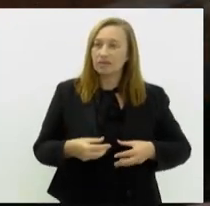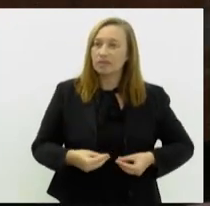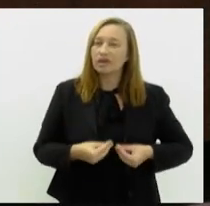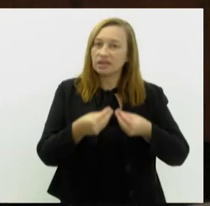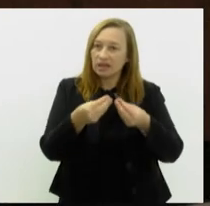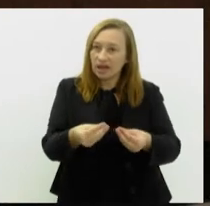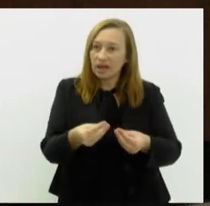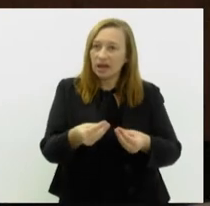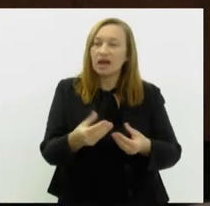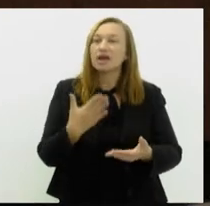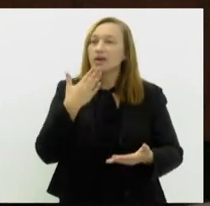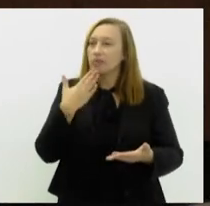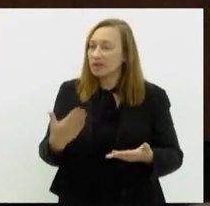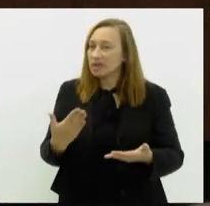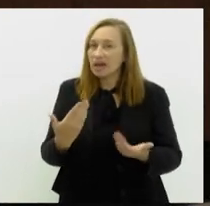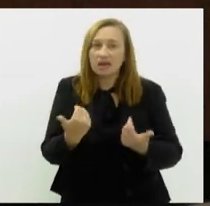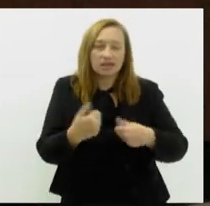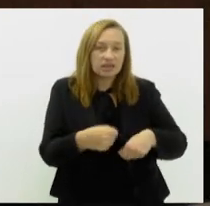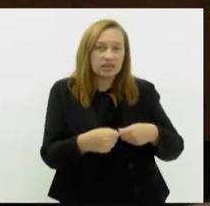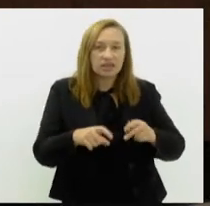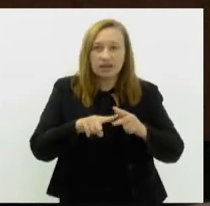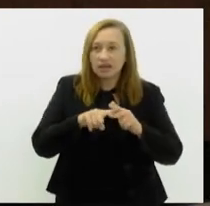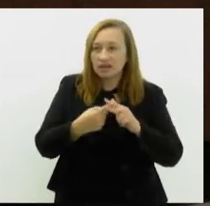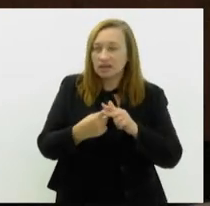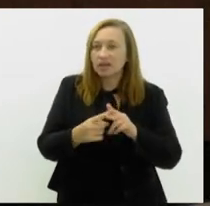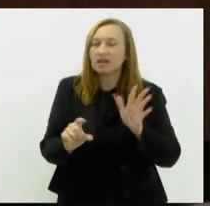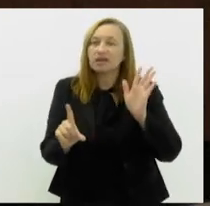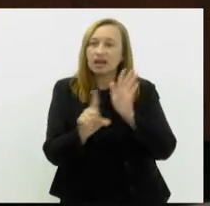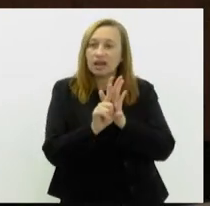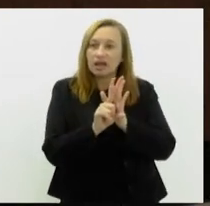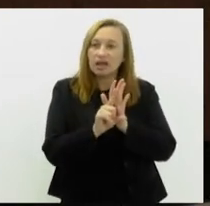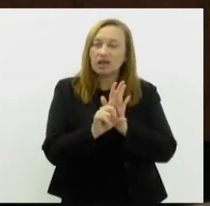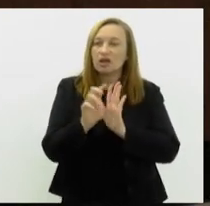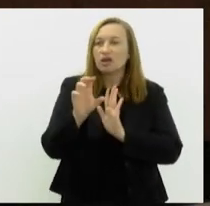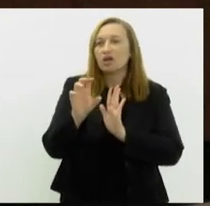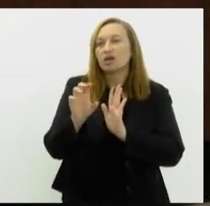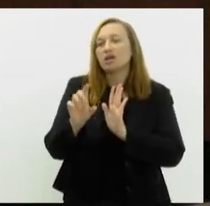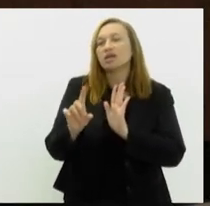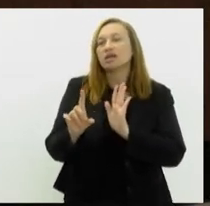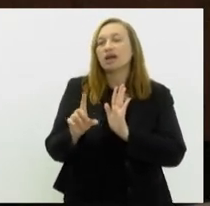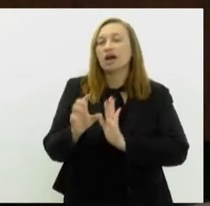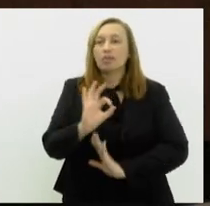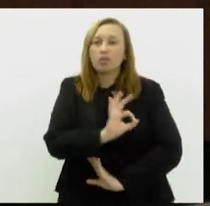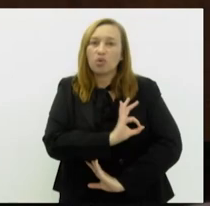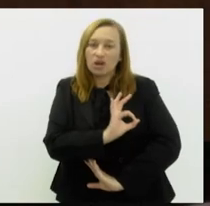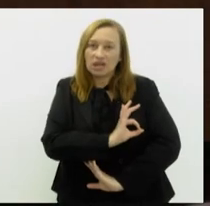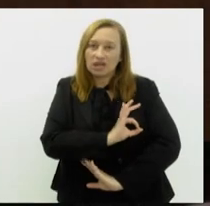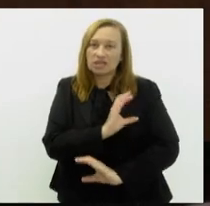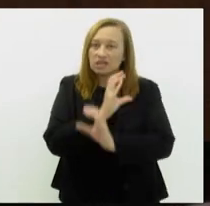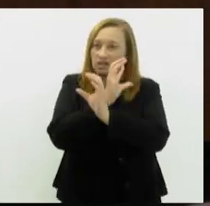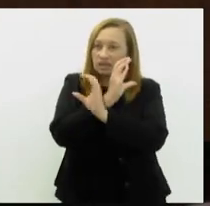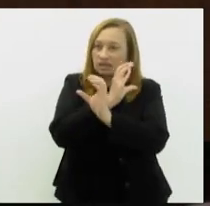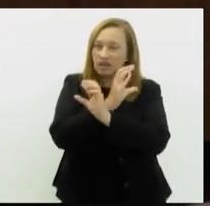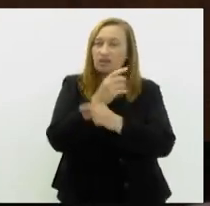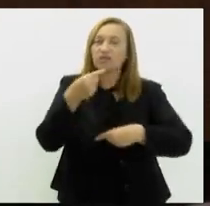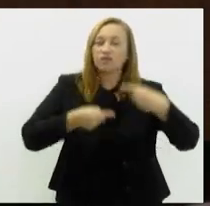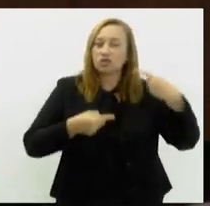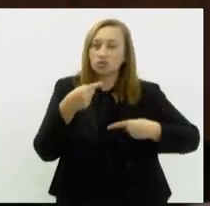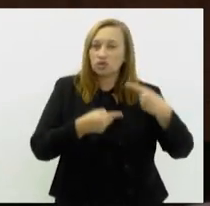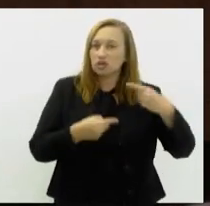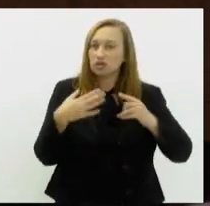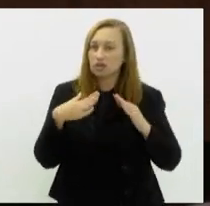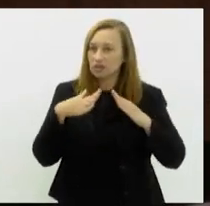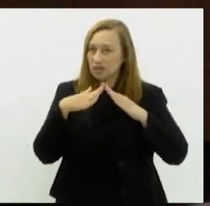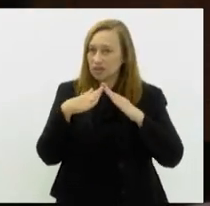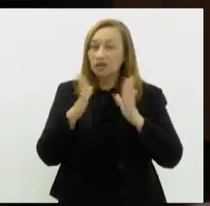para a necessidade da regulamentação da lei orgânica da Polícia Civil, que foi amplamente debatida nessa